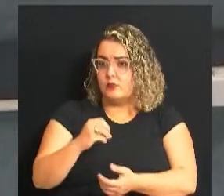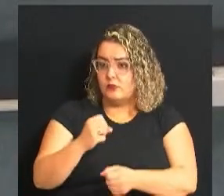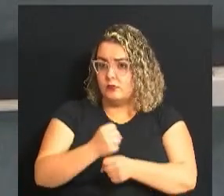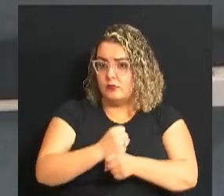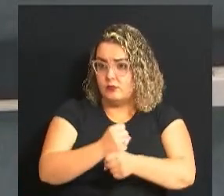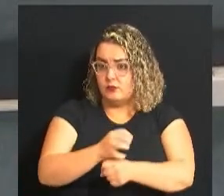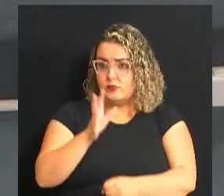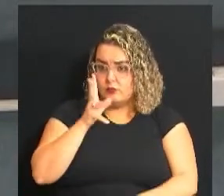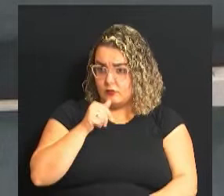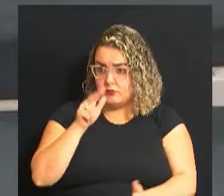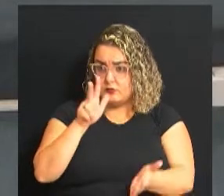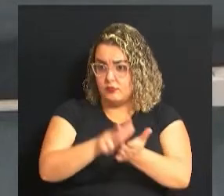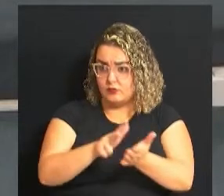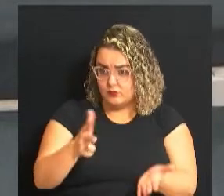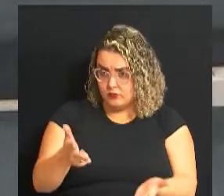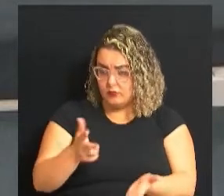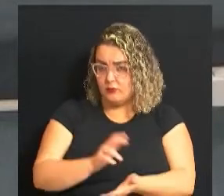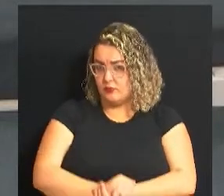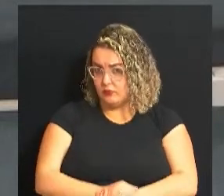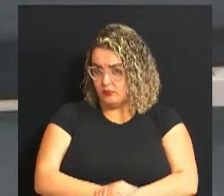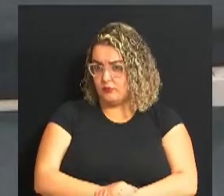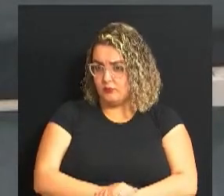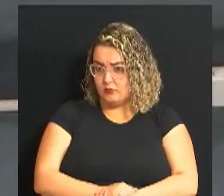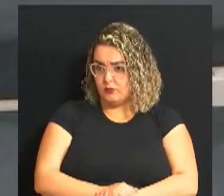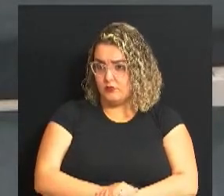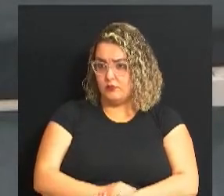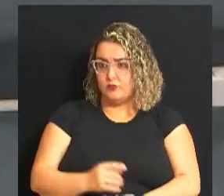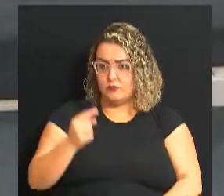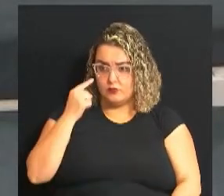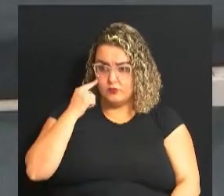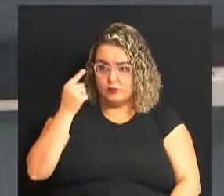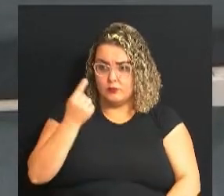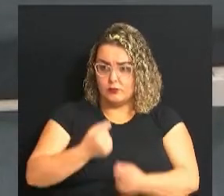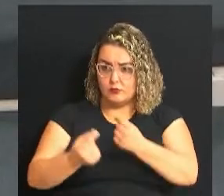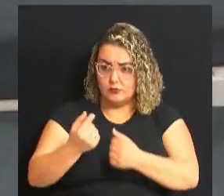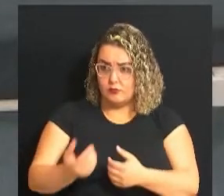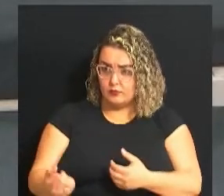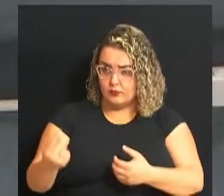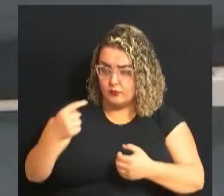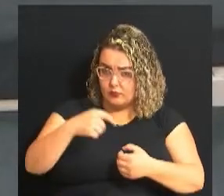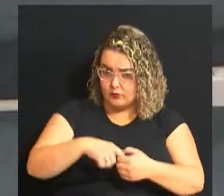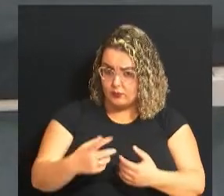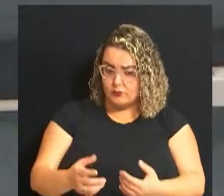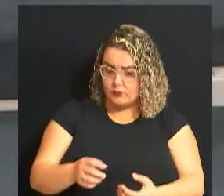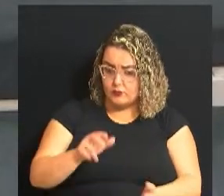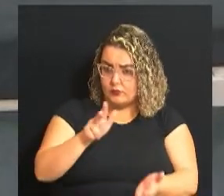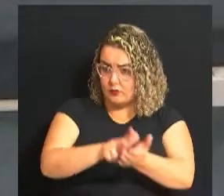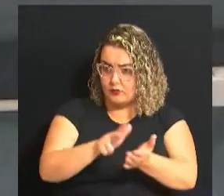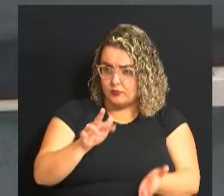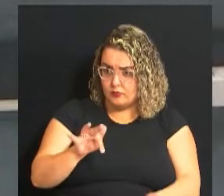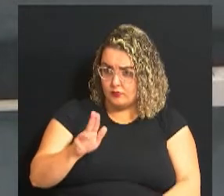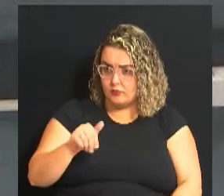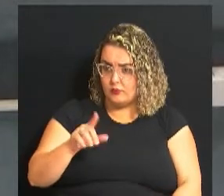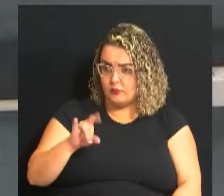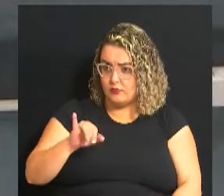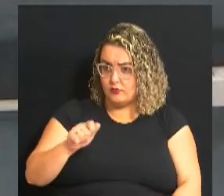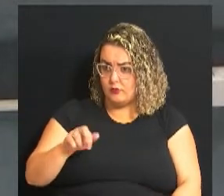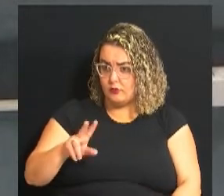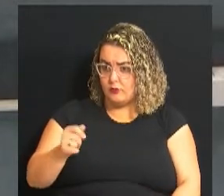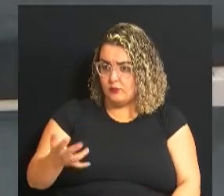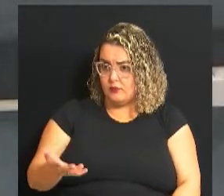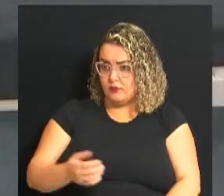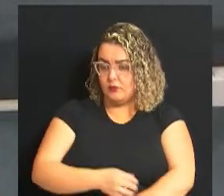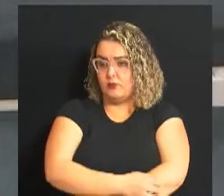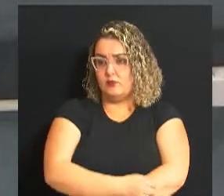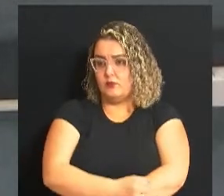para regularizar? A ideia é reverter esse dinheiro só para regularização fundiária? Então, qual vai ser... Porque